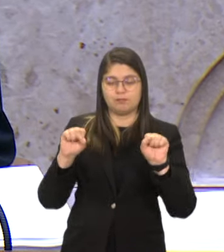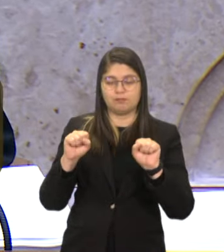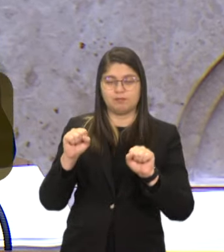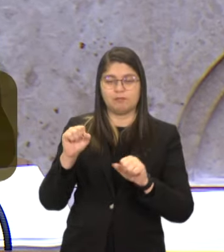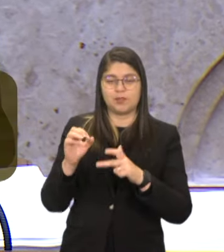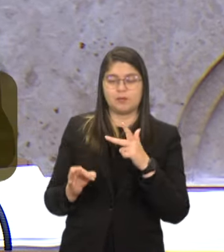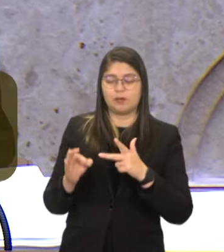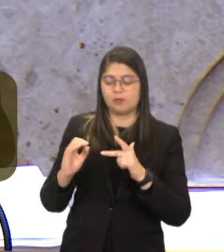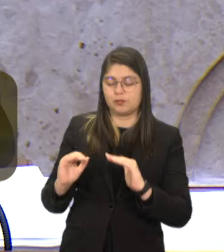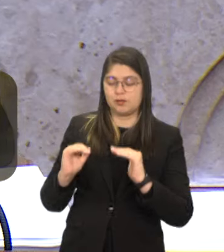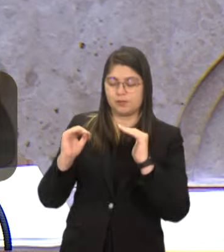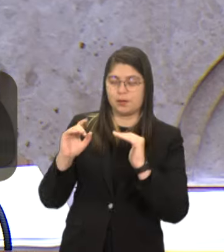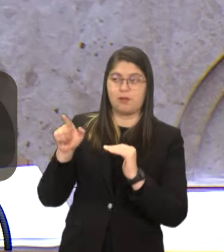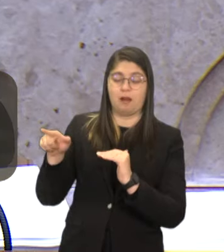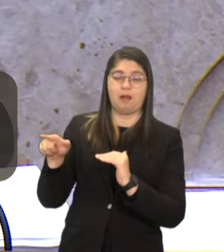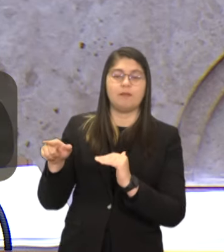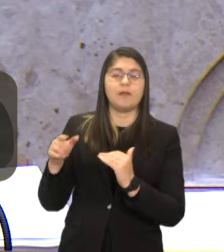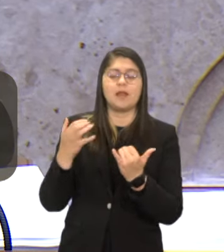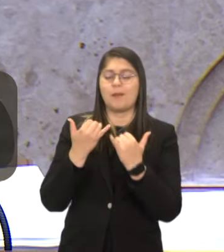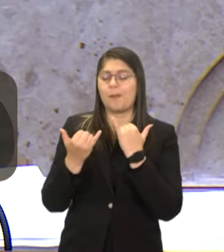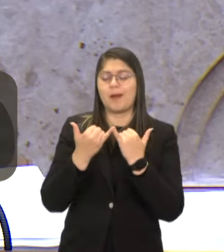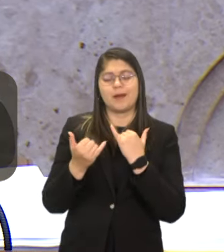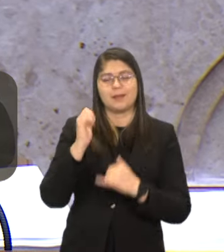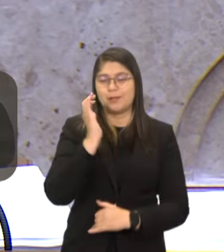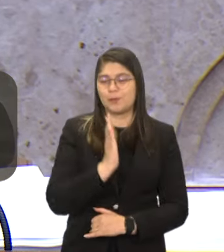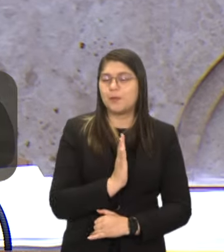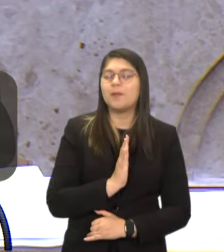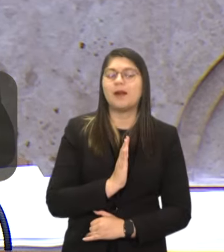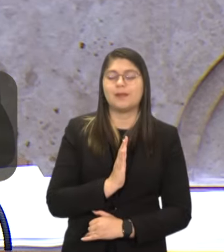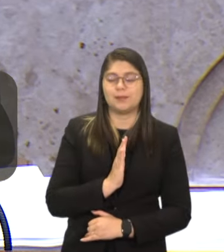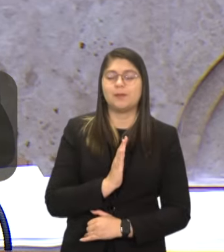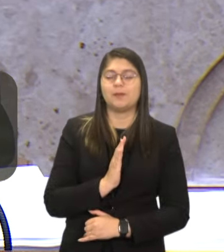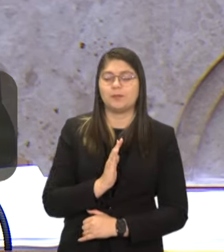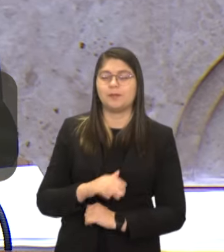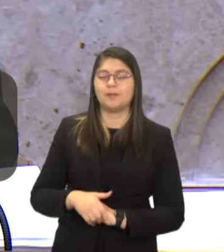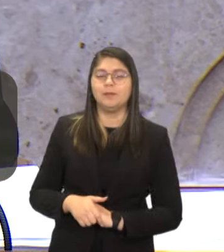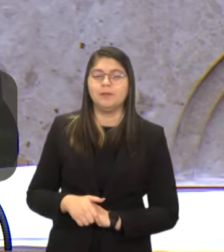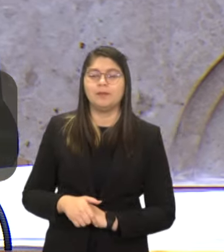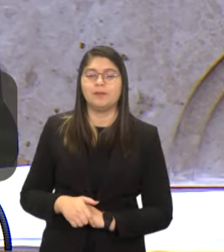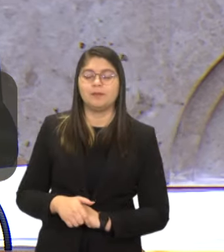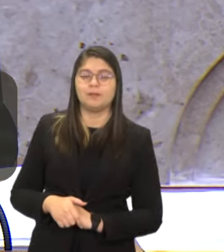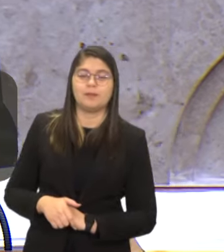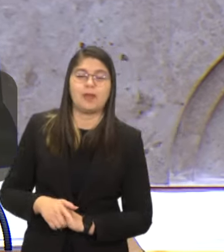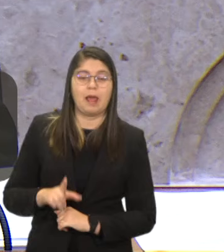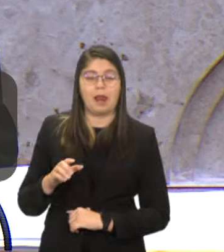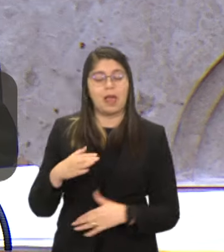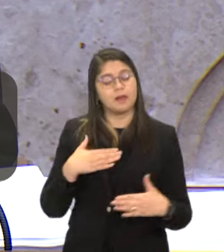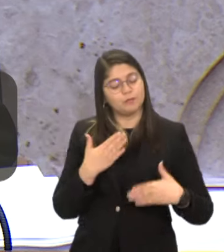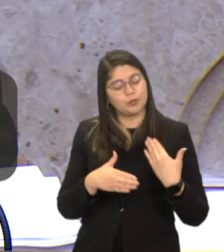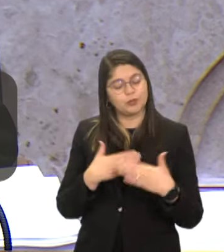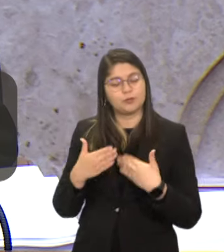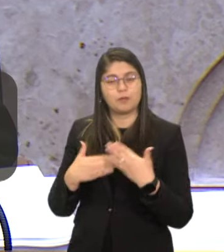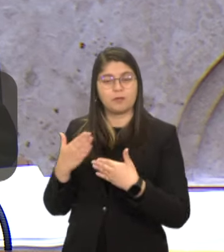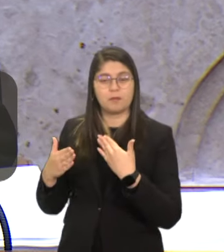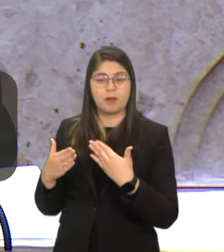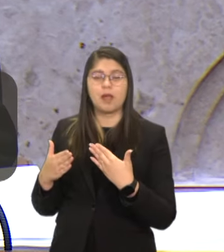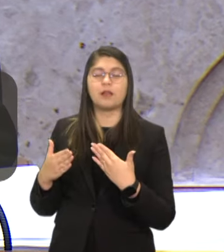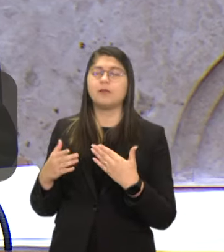país que tem muitas semelhanças com o Brasil no seu estágio de desenvolvimento, nos